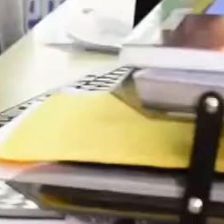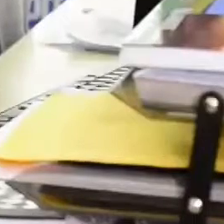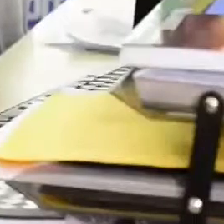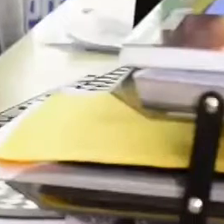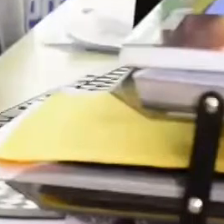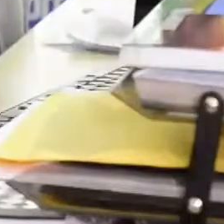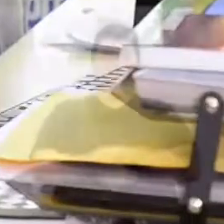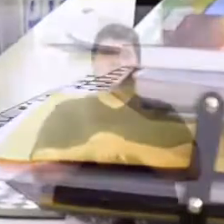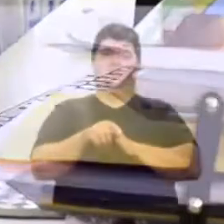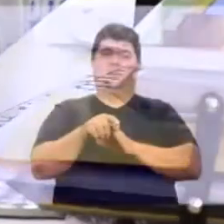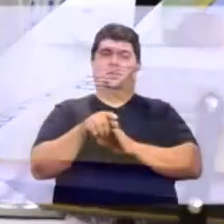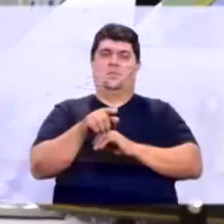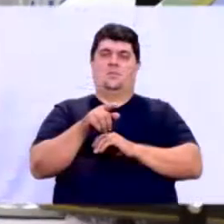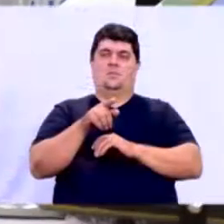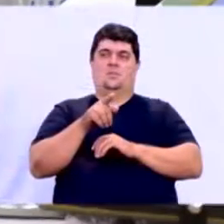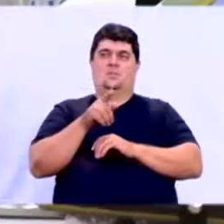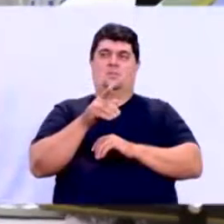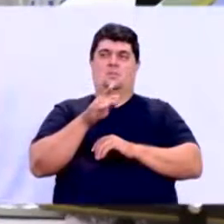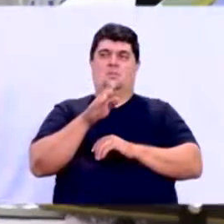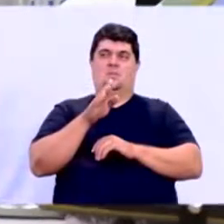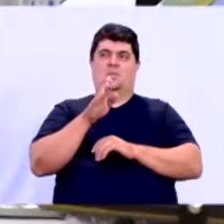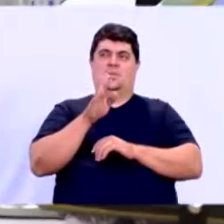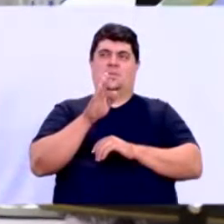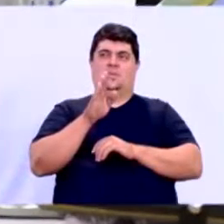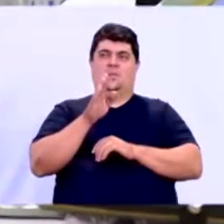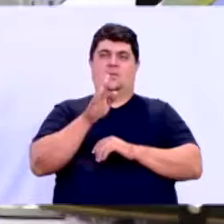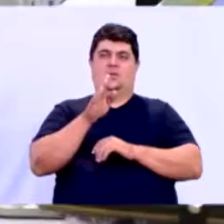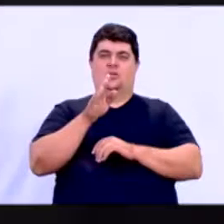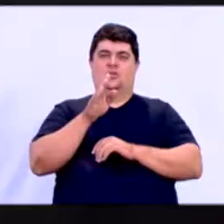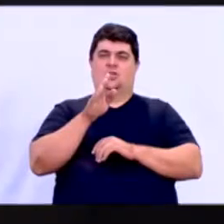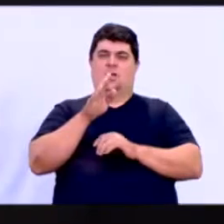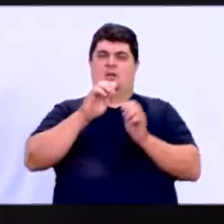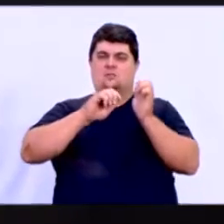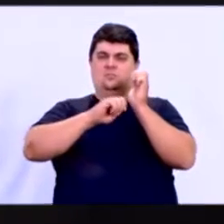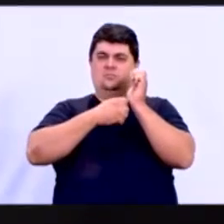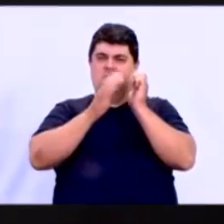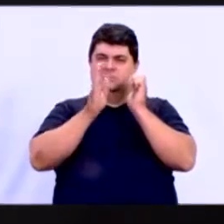A senhora já retirou a senha?